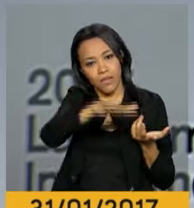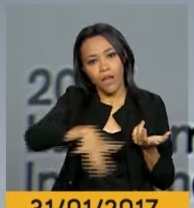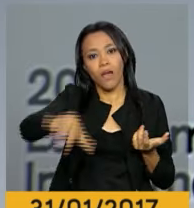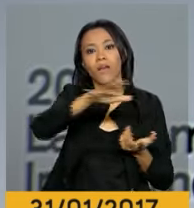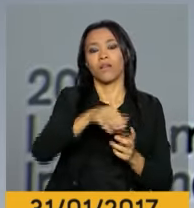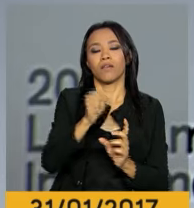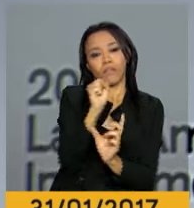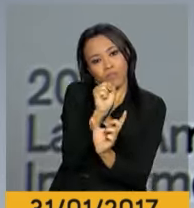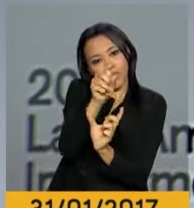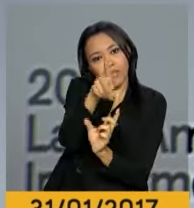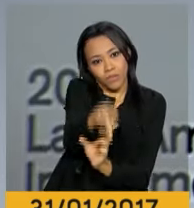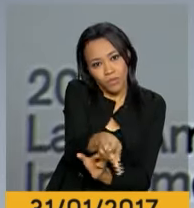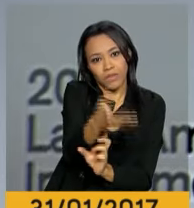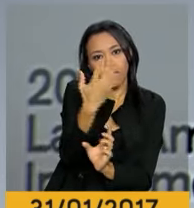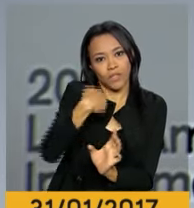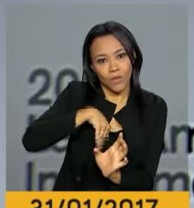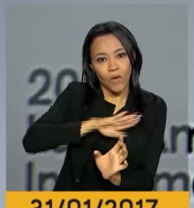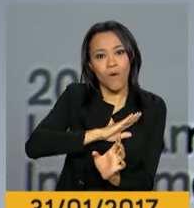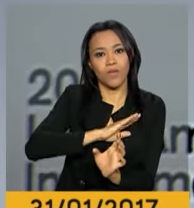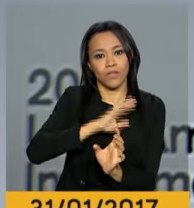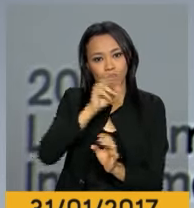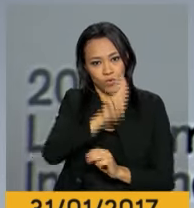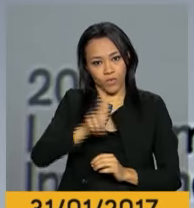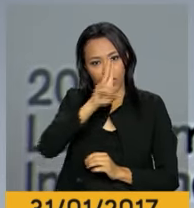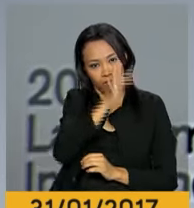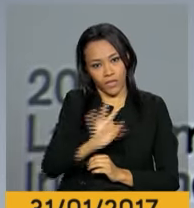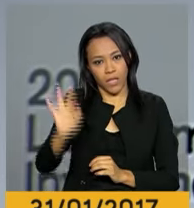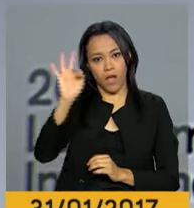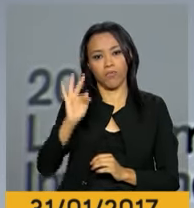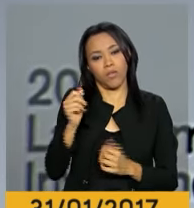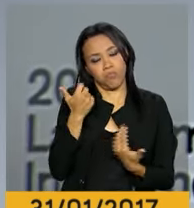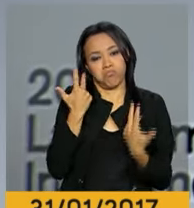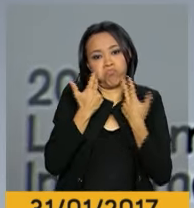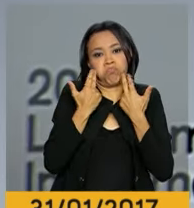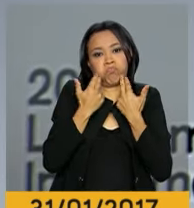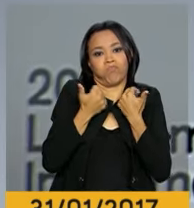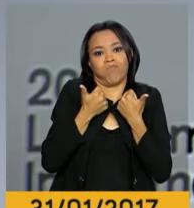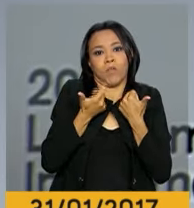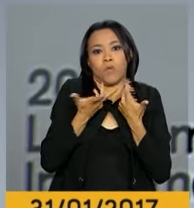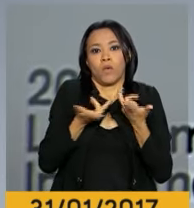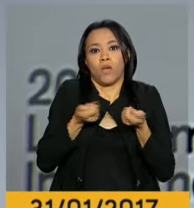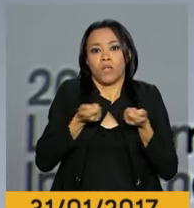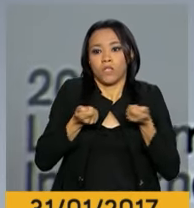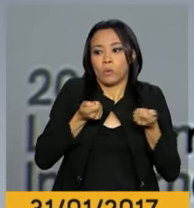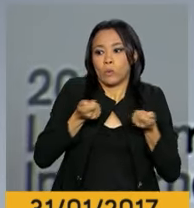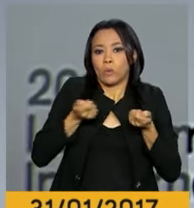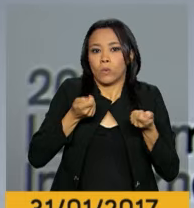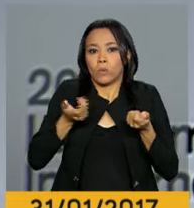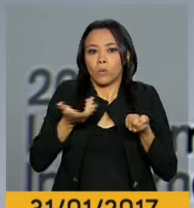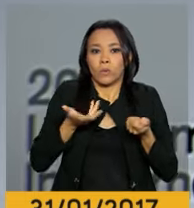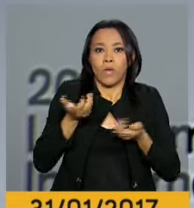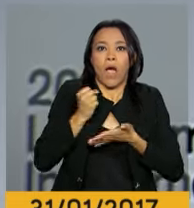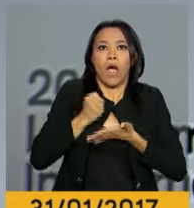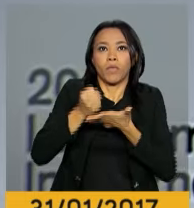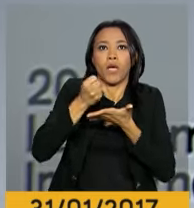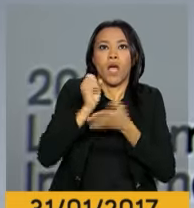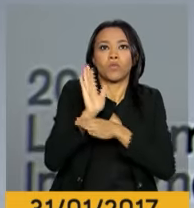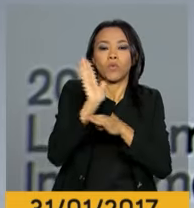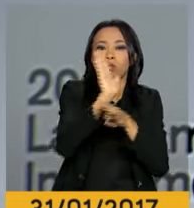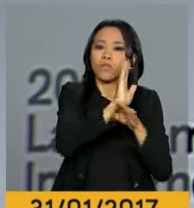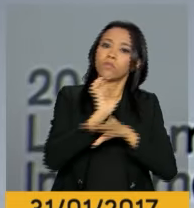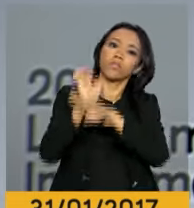União estamos muito adequadamente com o sistema federativo nós estamos tentando socorrer esses estados mas sem